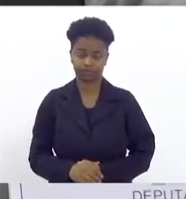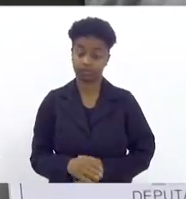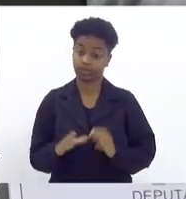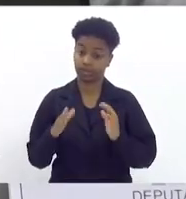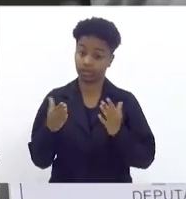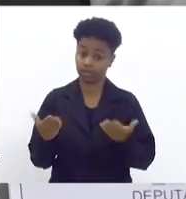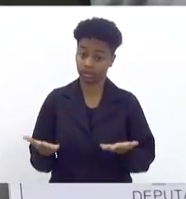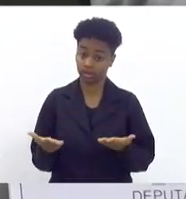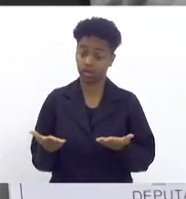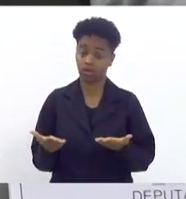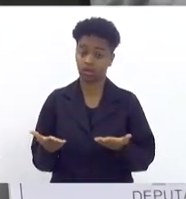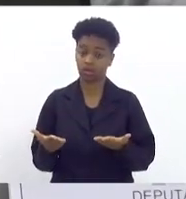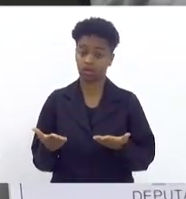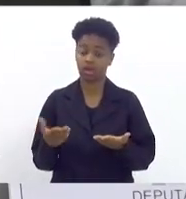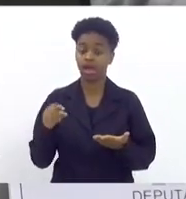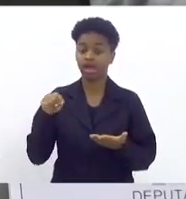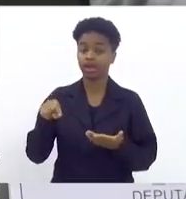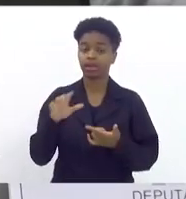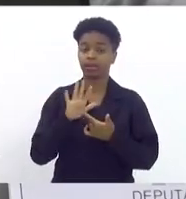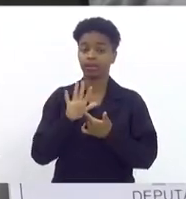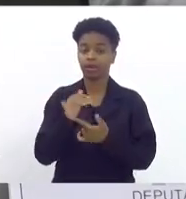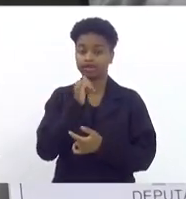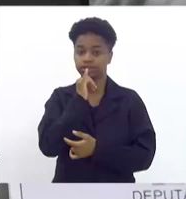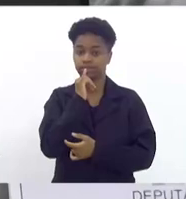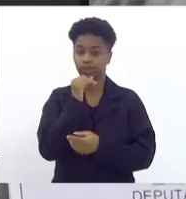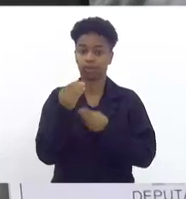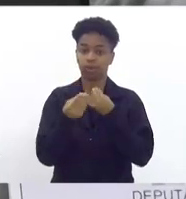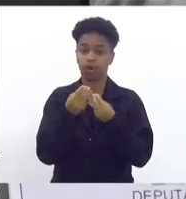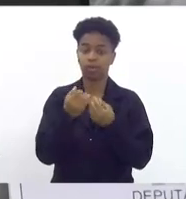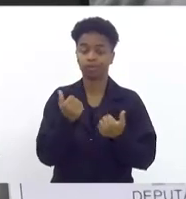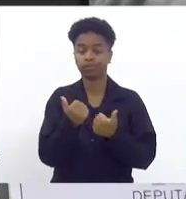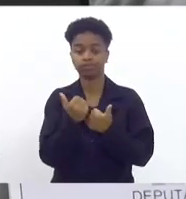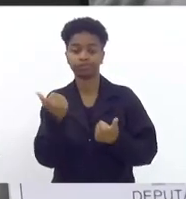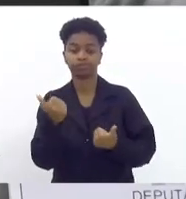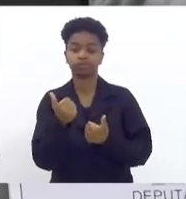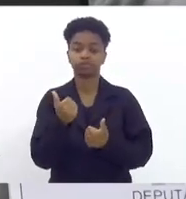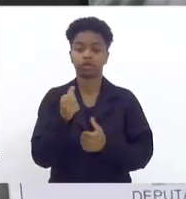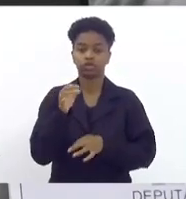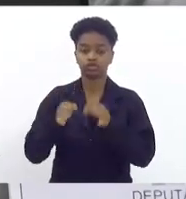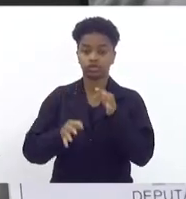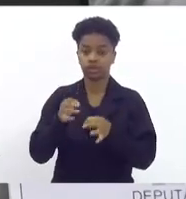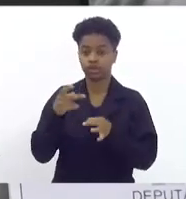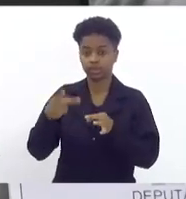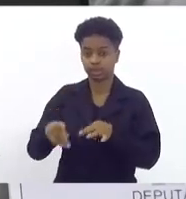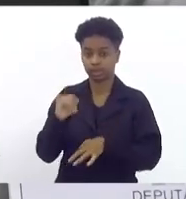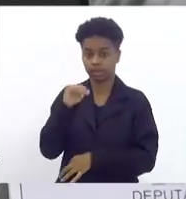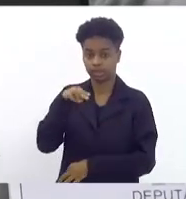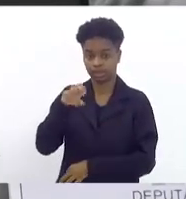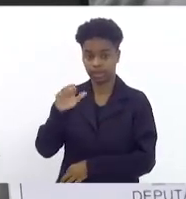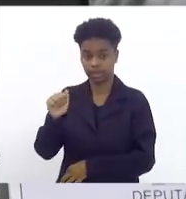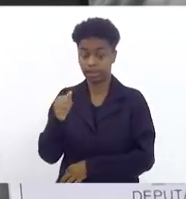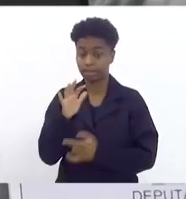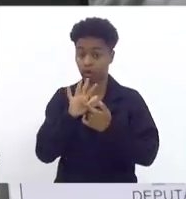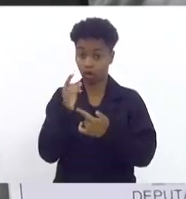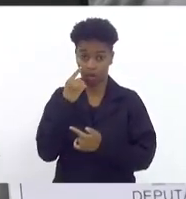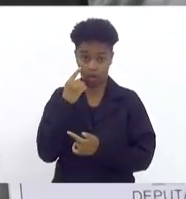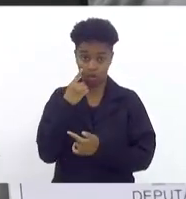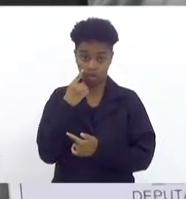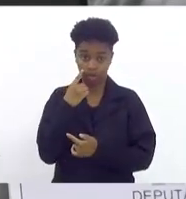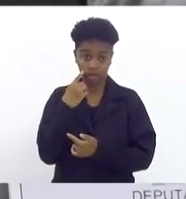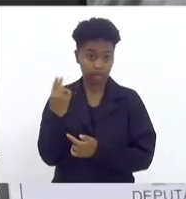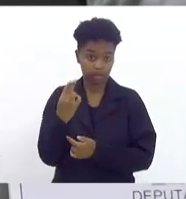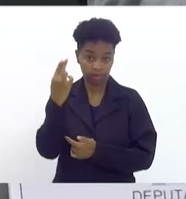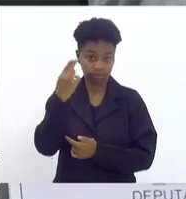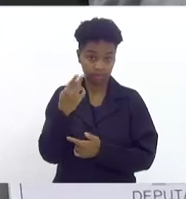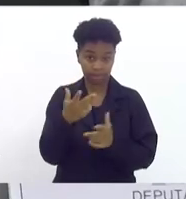Então, aqui na manifestação da assessoria, por exemplo, jurídica do INEA, ele diz assim, olha, não cabe interpretar